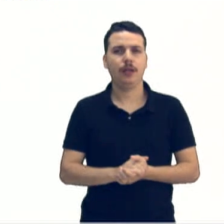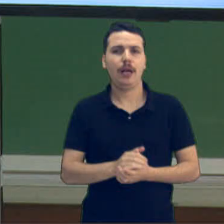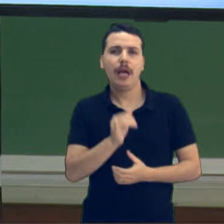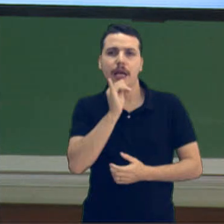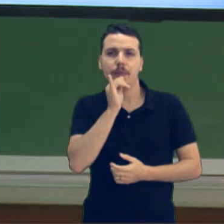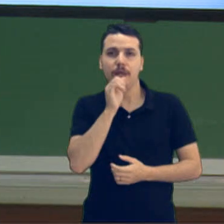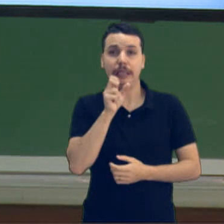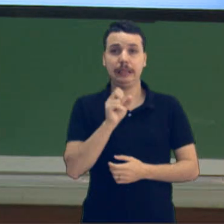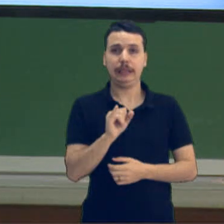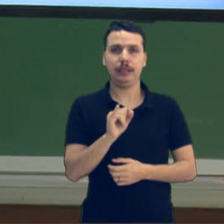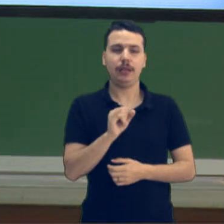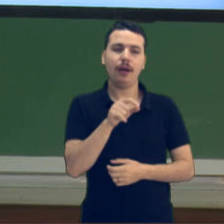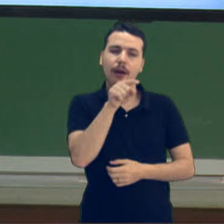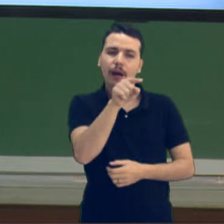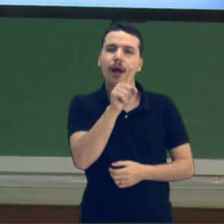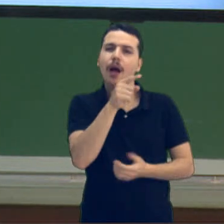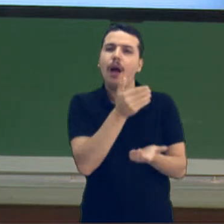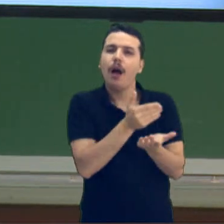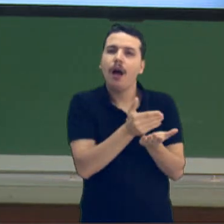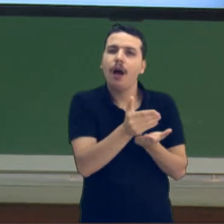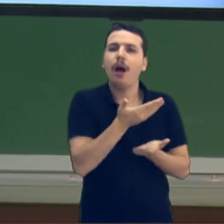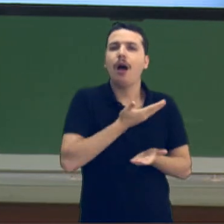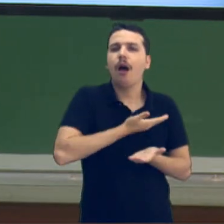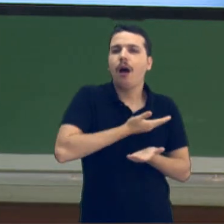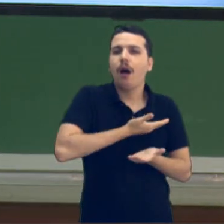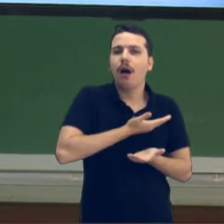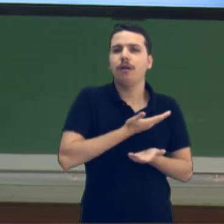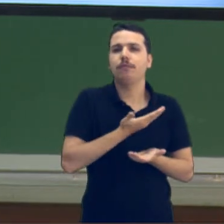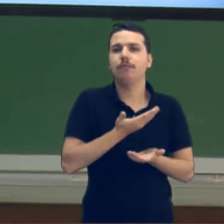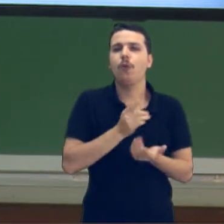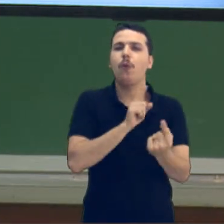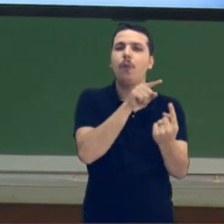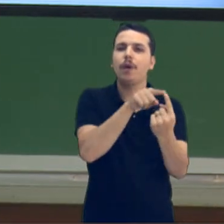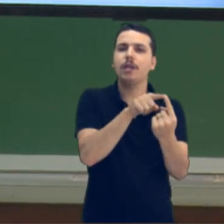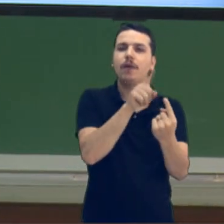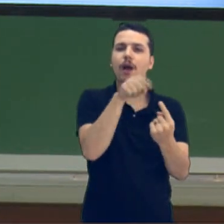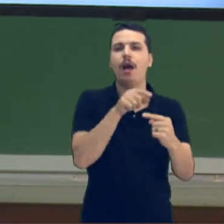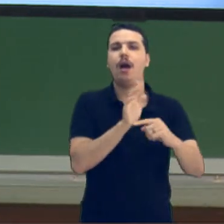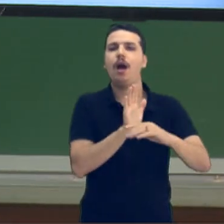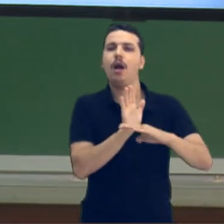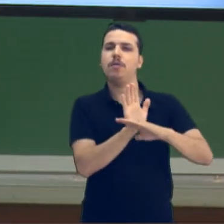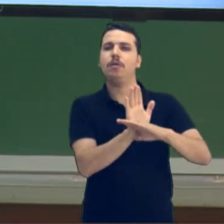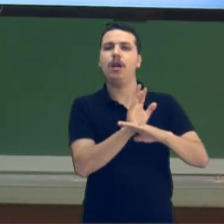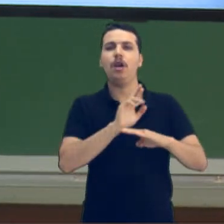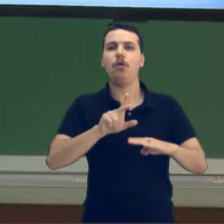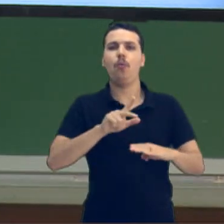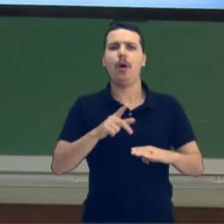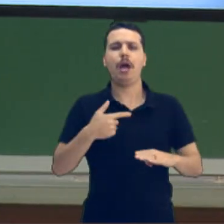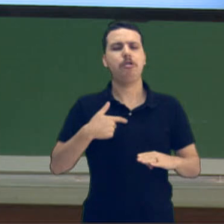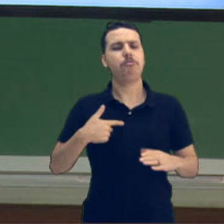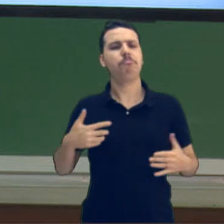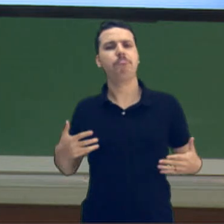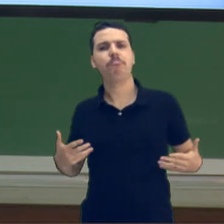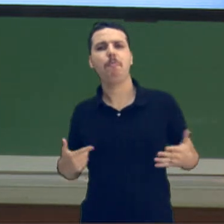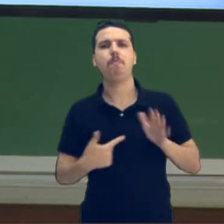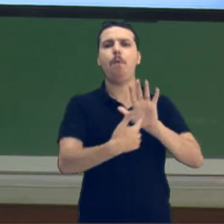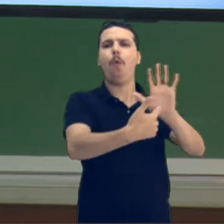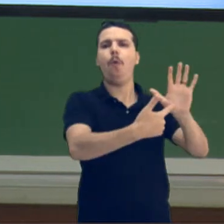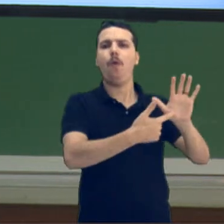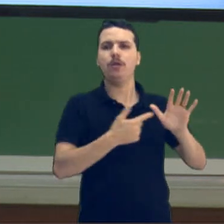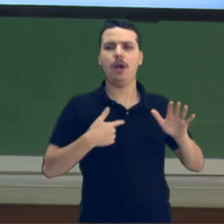se é um colega iniciante, como eu já falei para vocês, o nosso objetivo na educação física não é performance, não